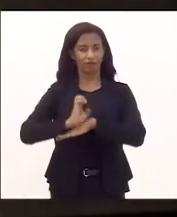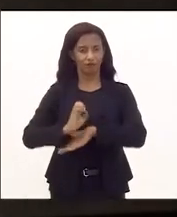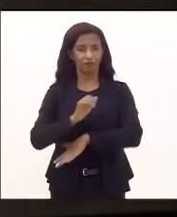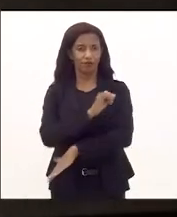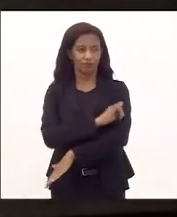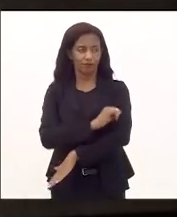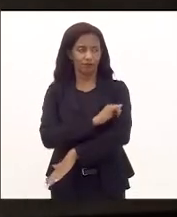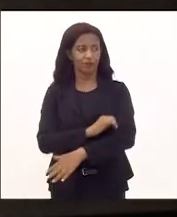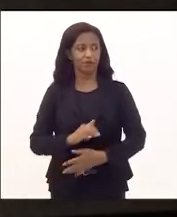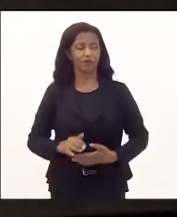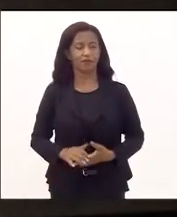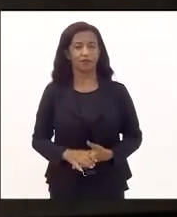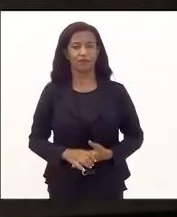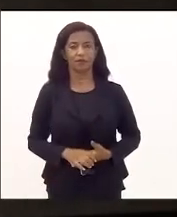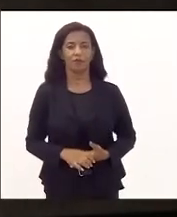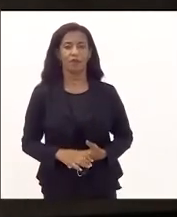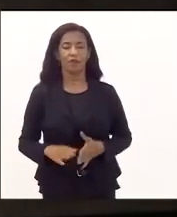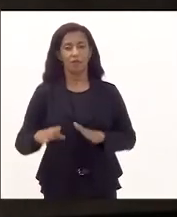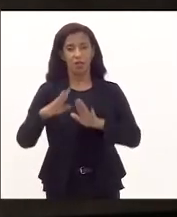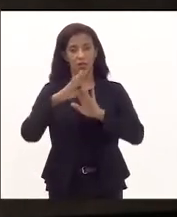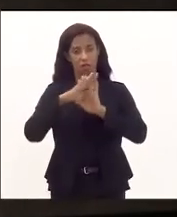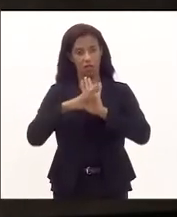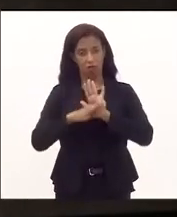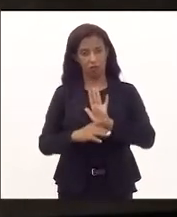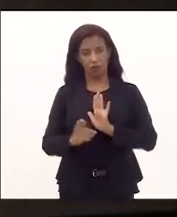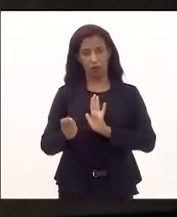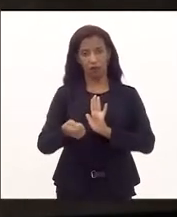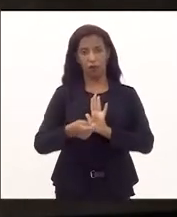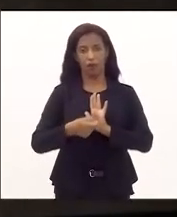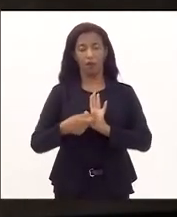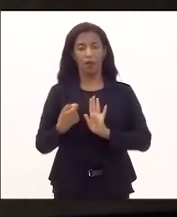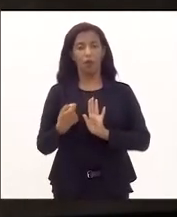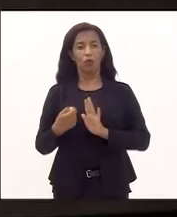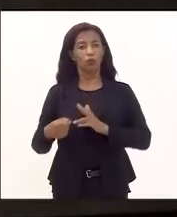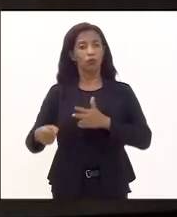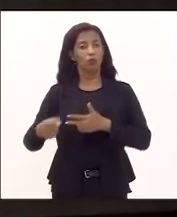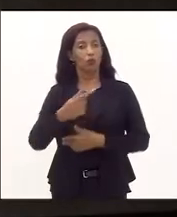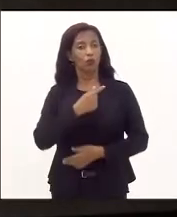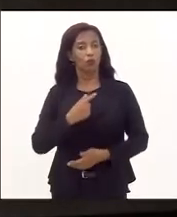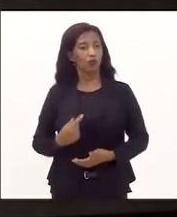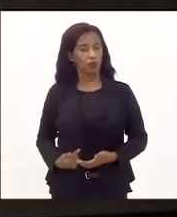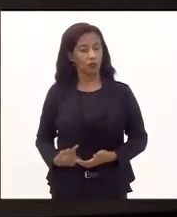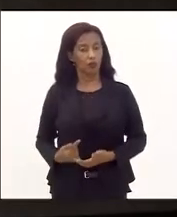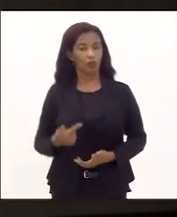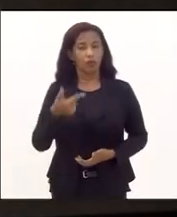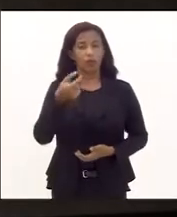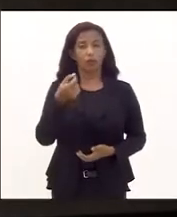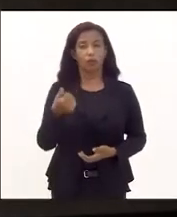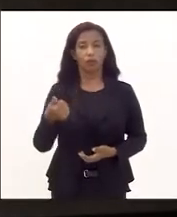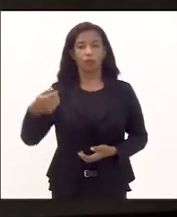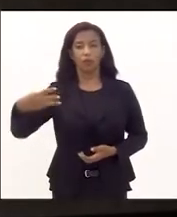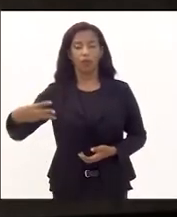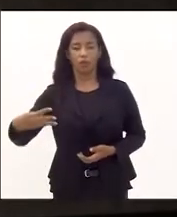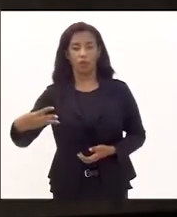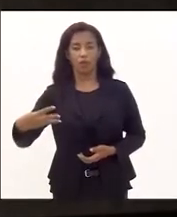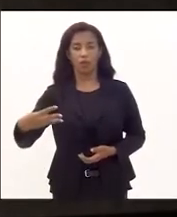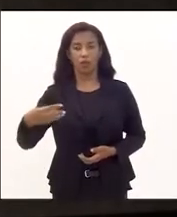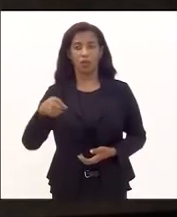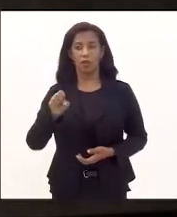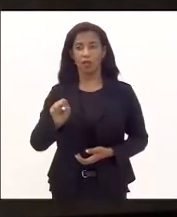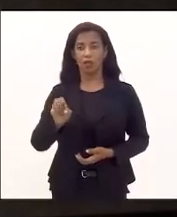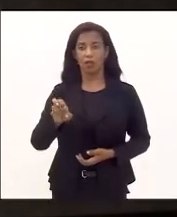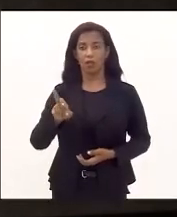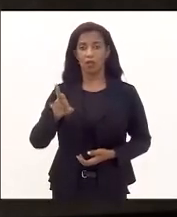Rio de Janeiro. Este programa foi de autoria do Poder Executivo, 2013, no governo